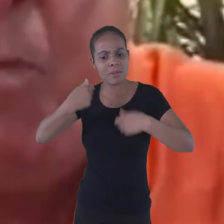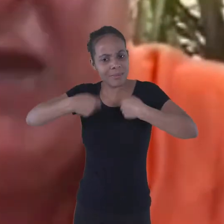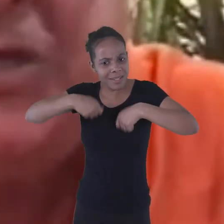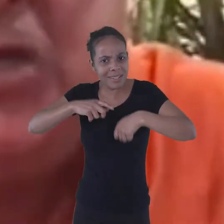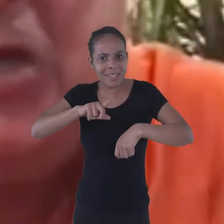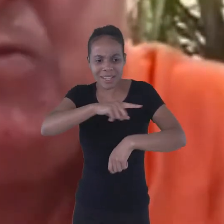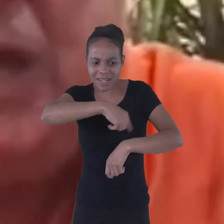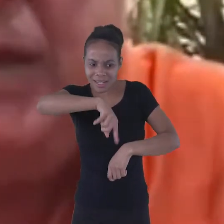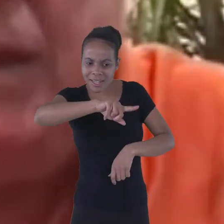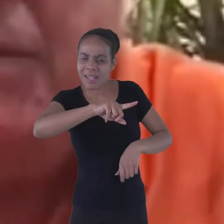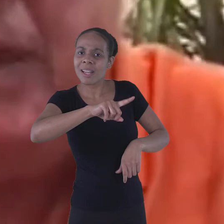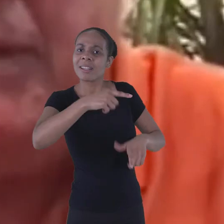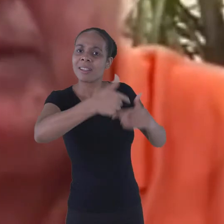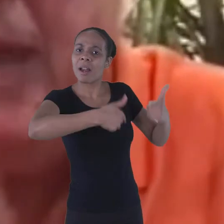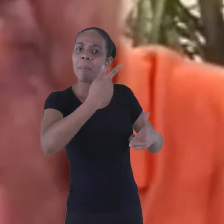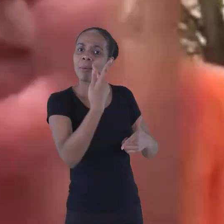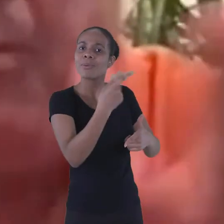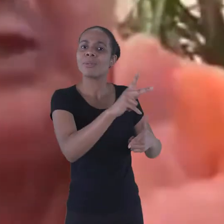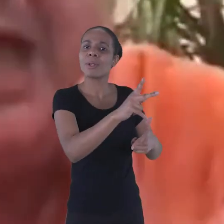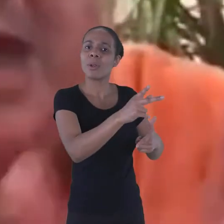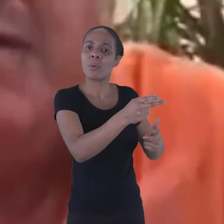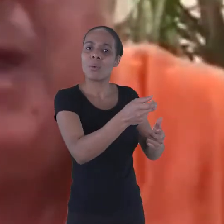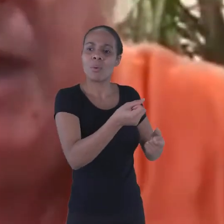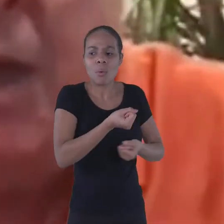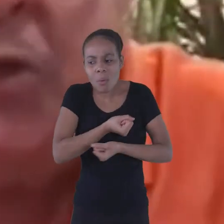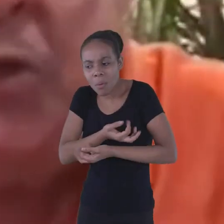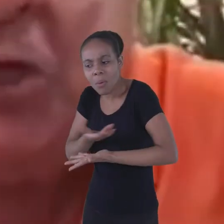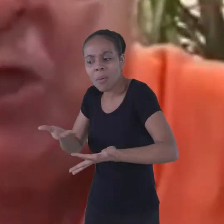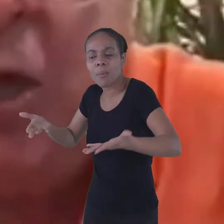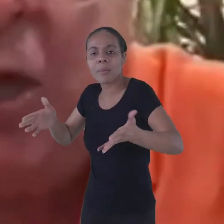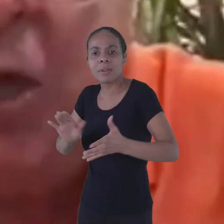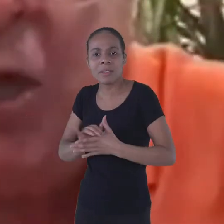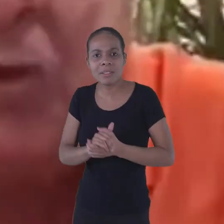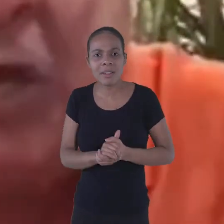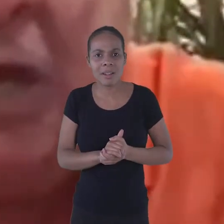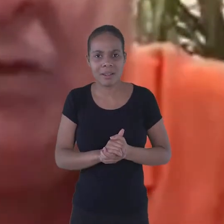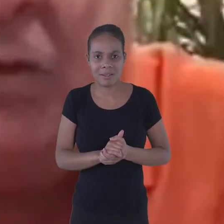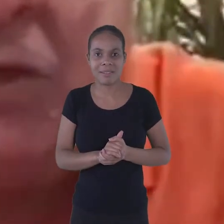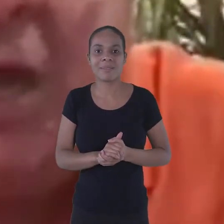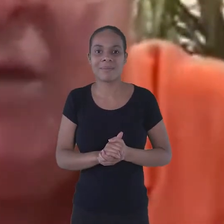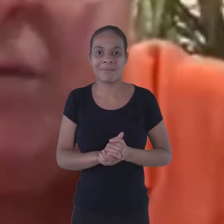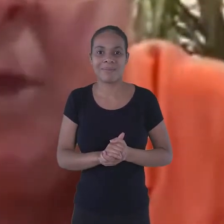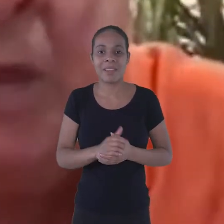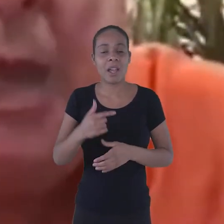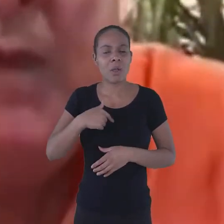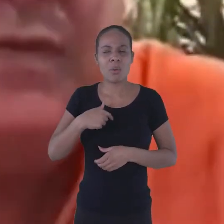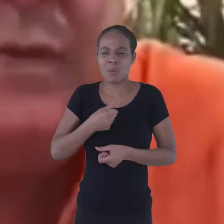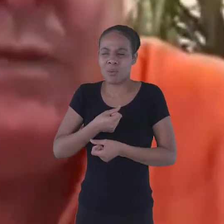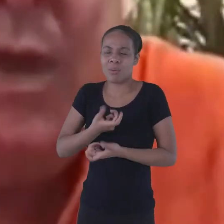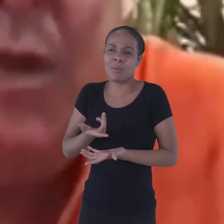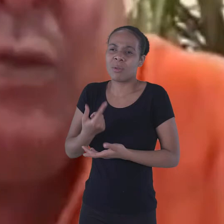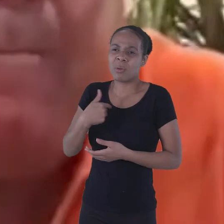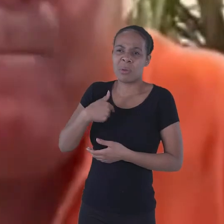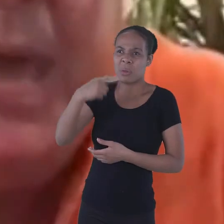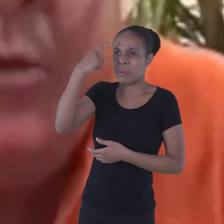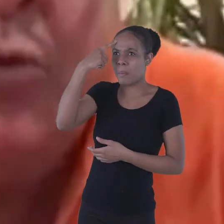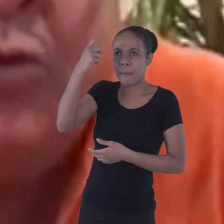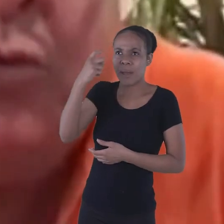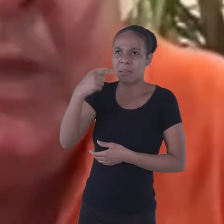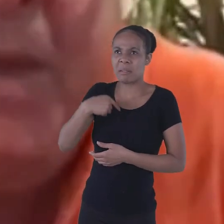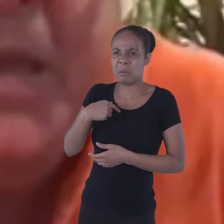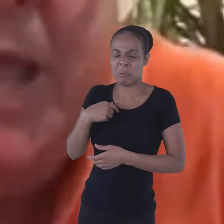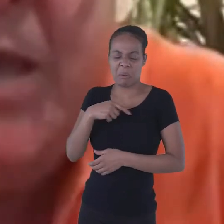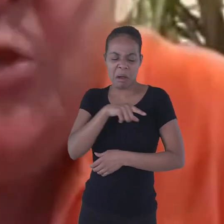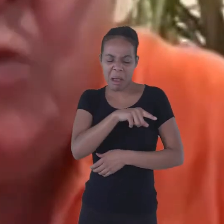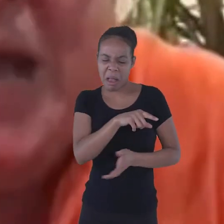Eu não compartilho da prepotência de que eu acho que é isso e é isso, não. Eu